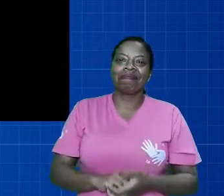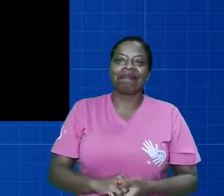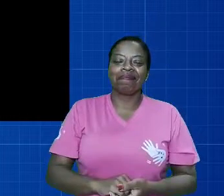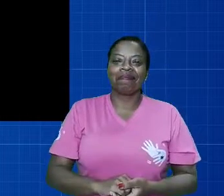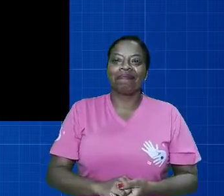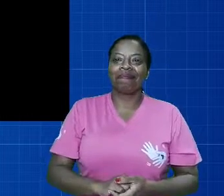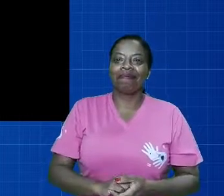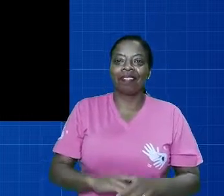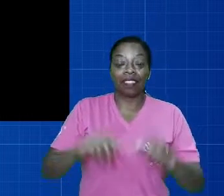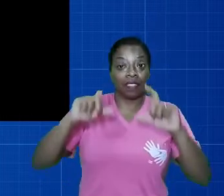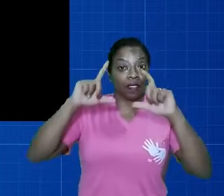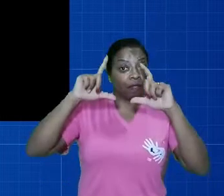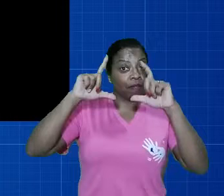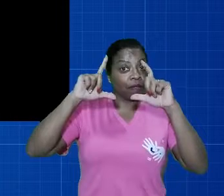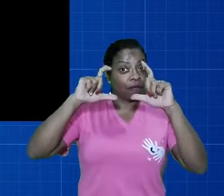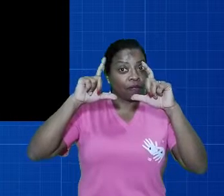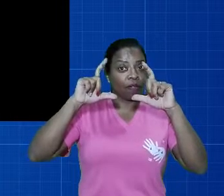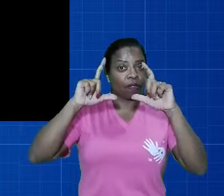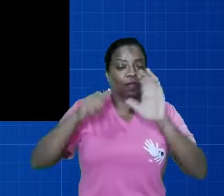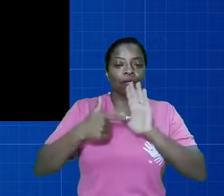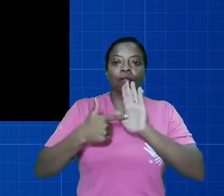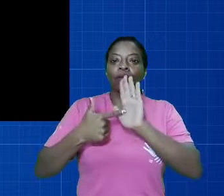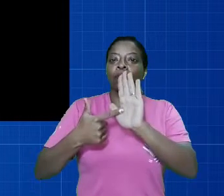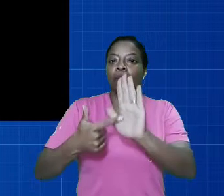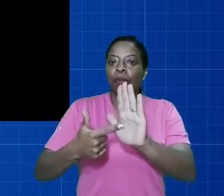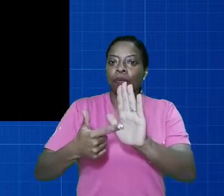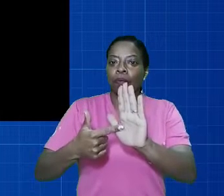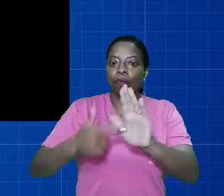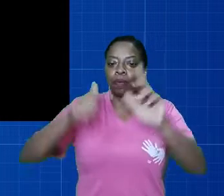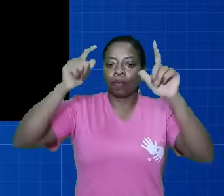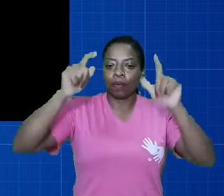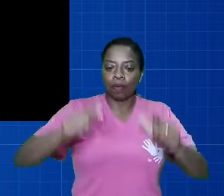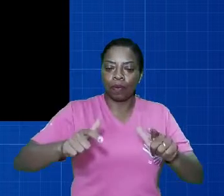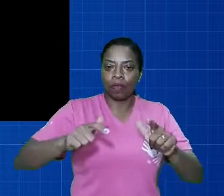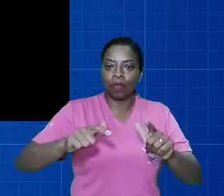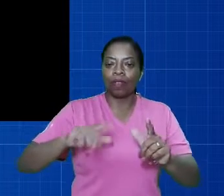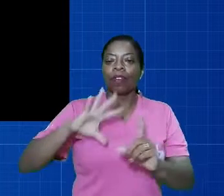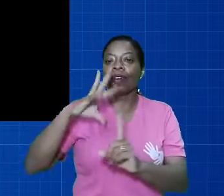é uma foto do Pavilhão de Artes Industriais.